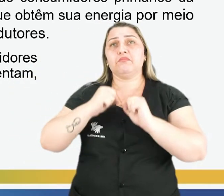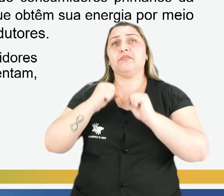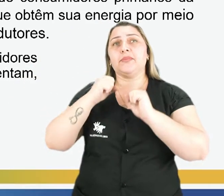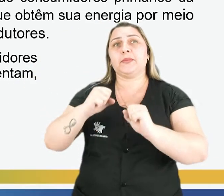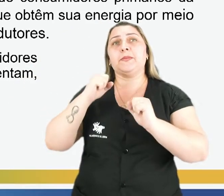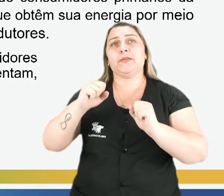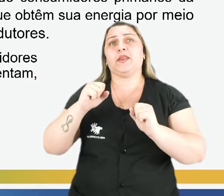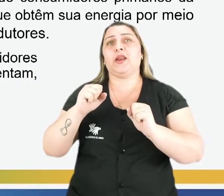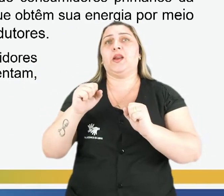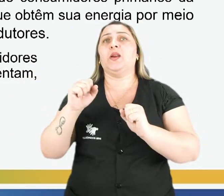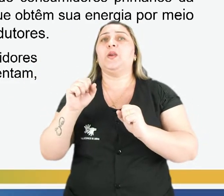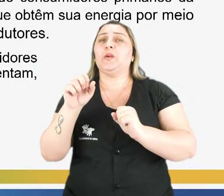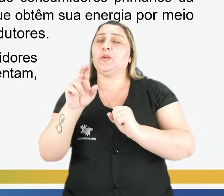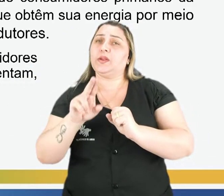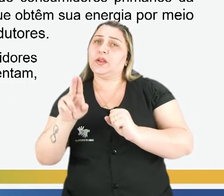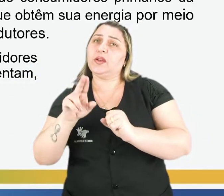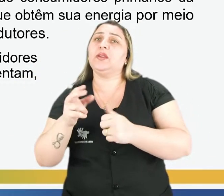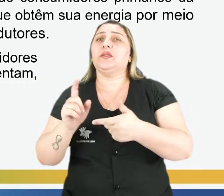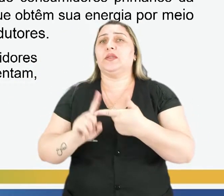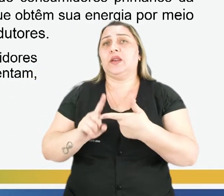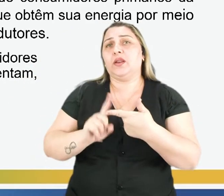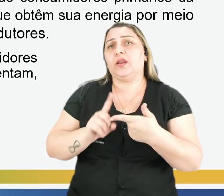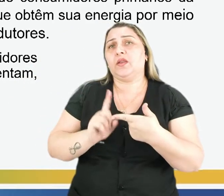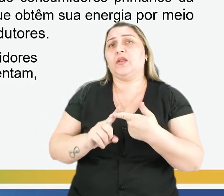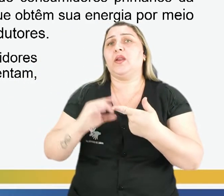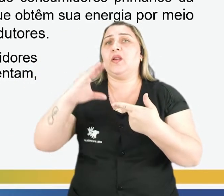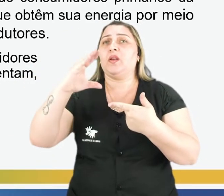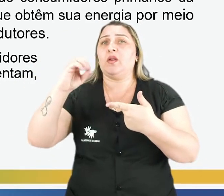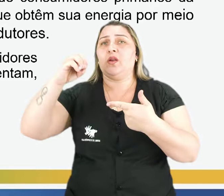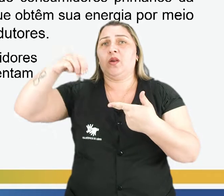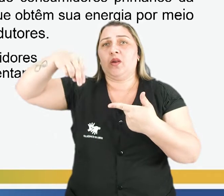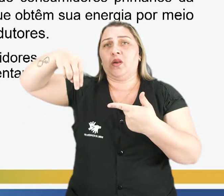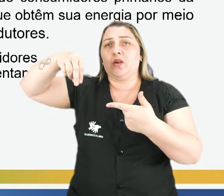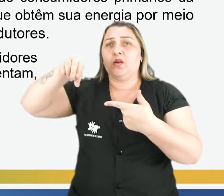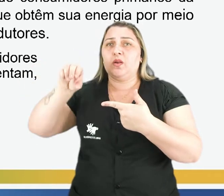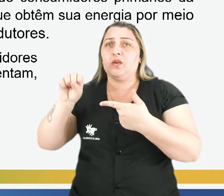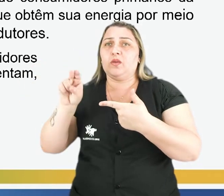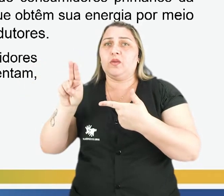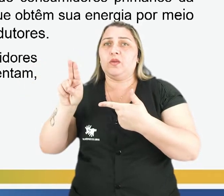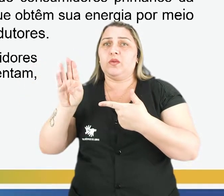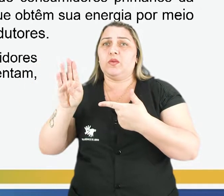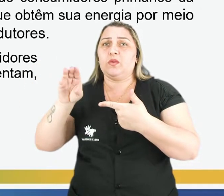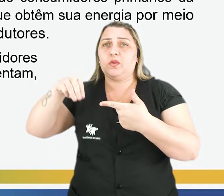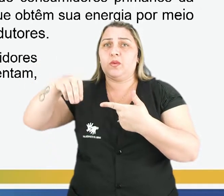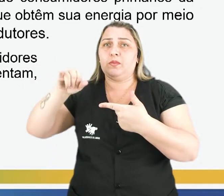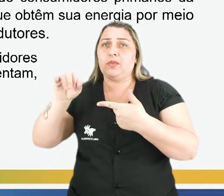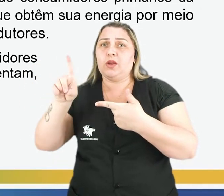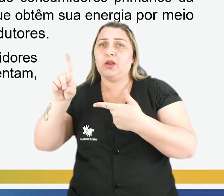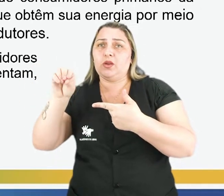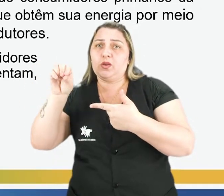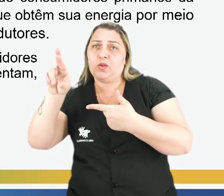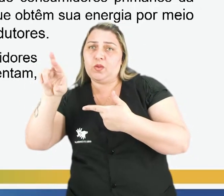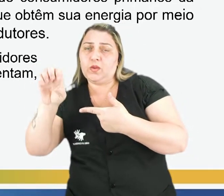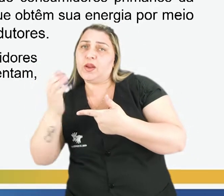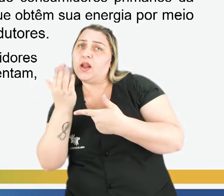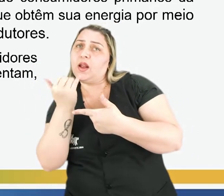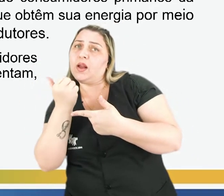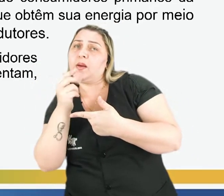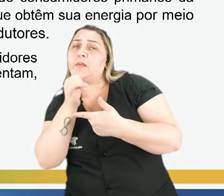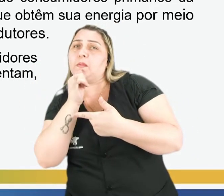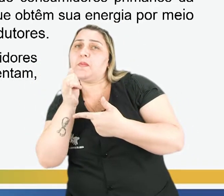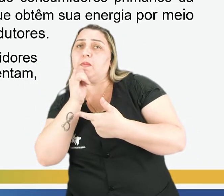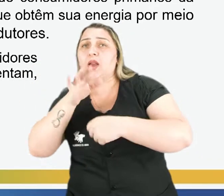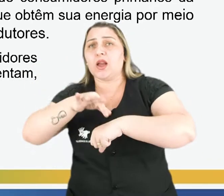considerados consumidores secundários em algumas cadeias alimentares, já que se alimentam, por exemplo, de